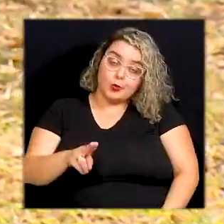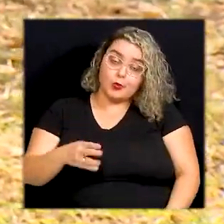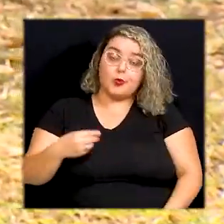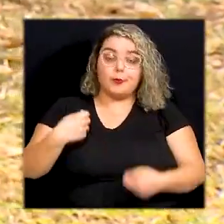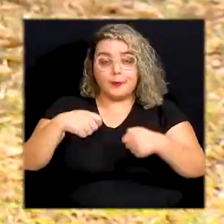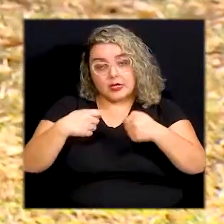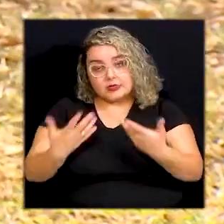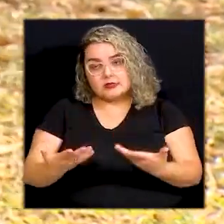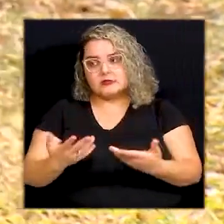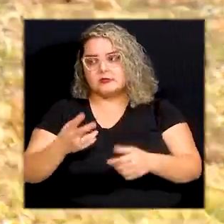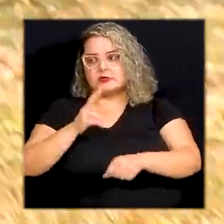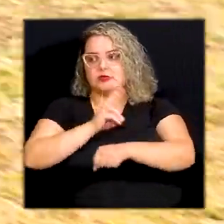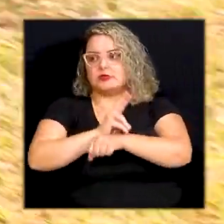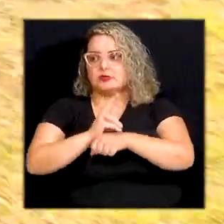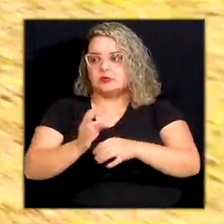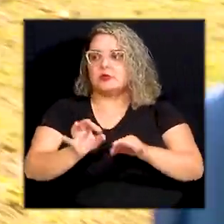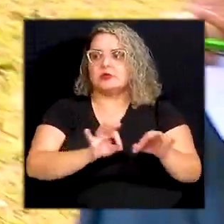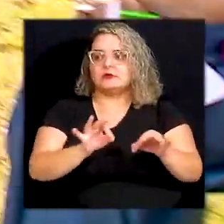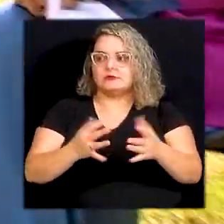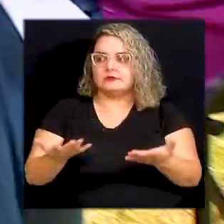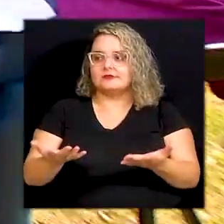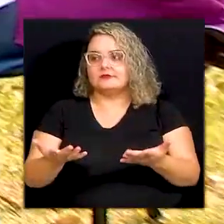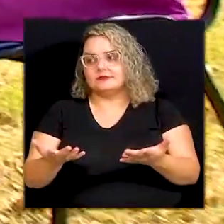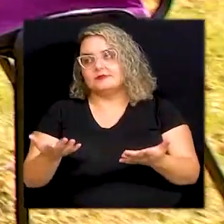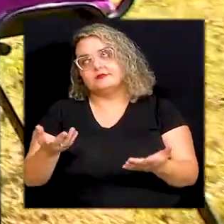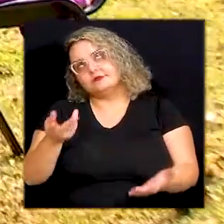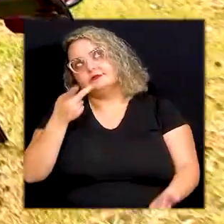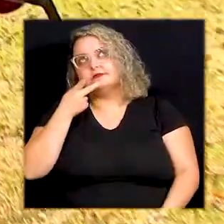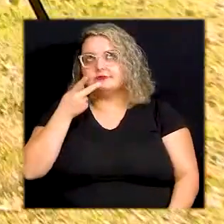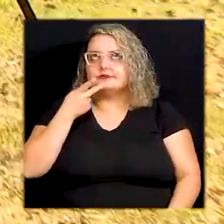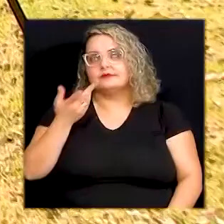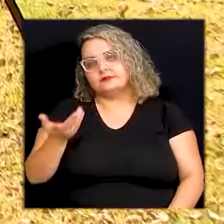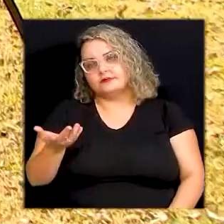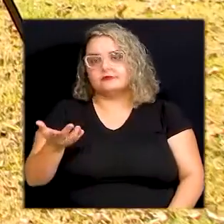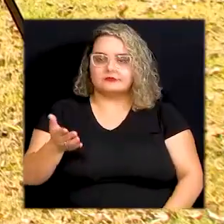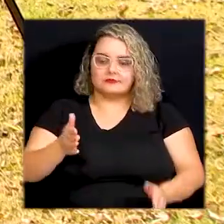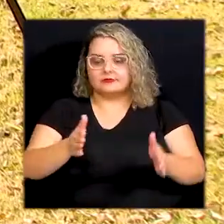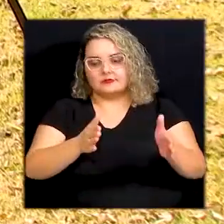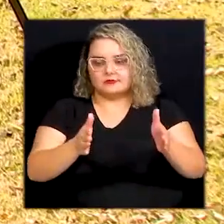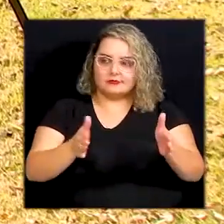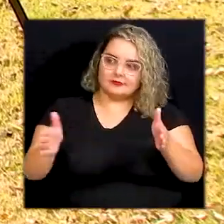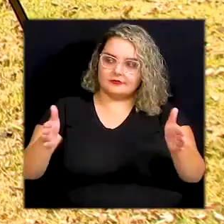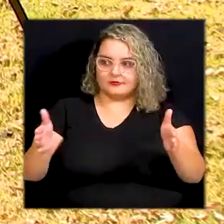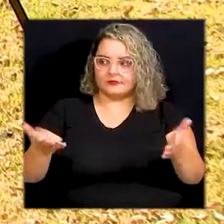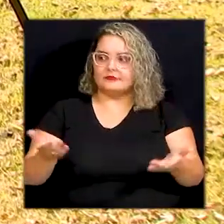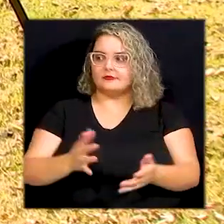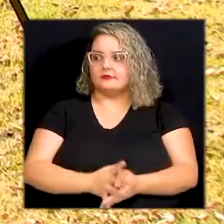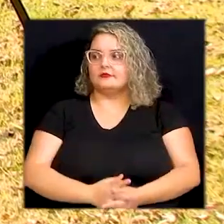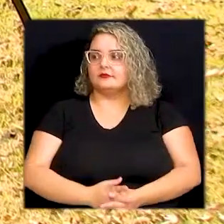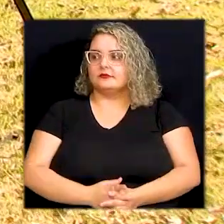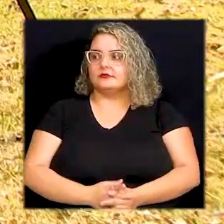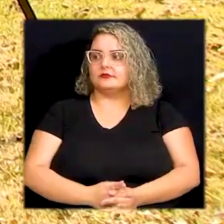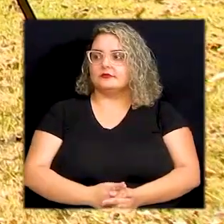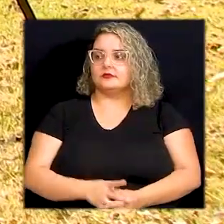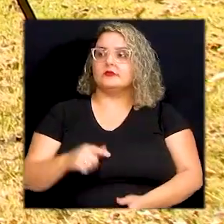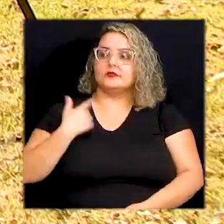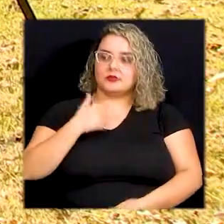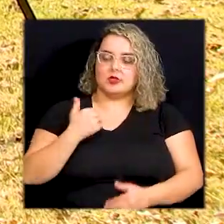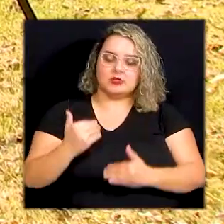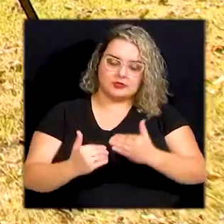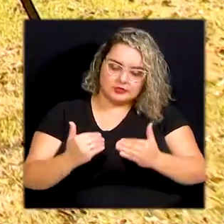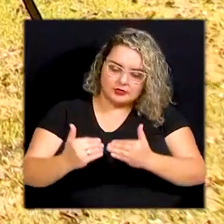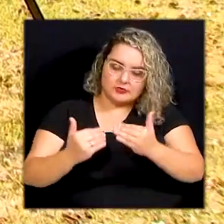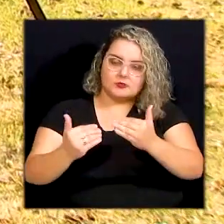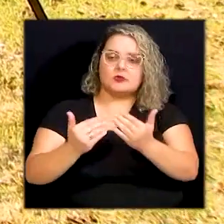cuidar do meio ambiente, né? Mas é um projeto a, vamos dizer, médio, longo prazo, né? A gente